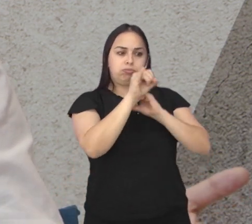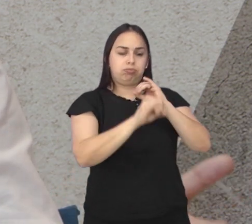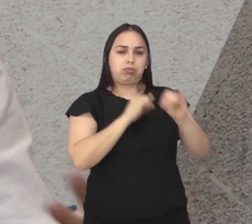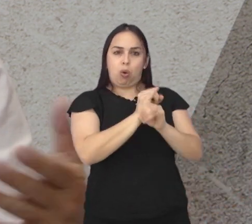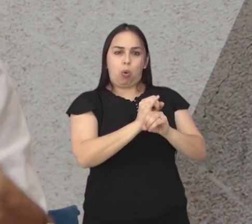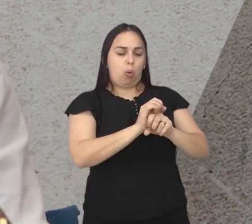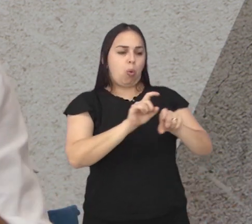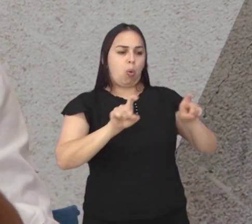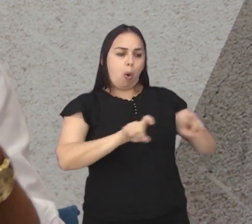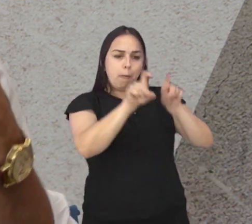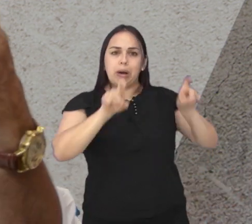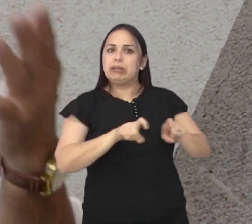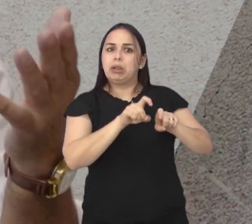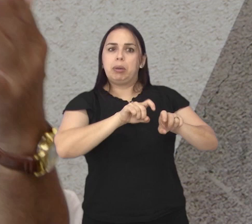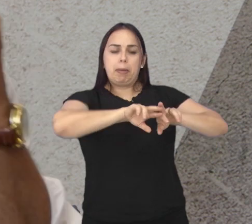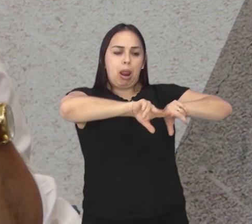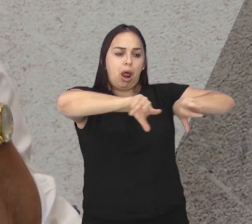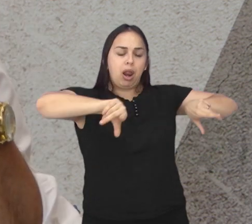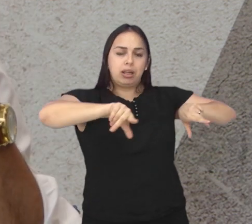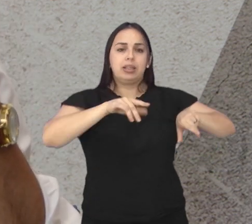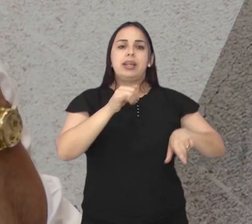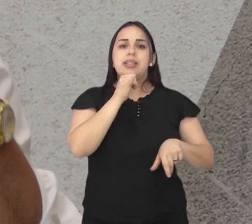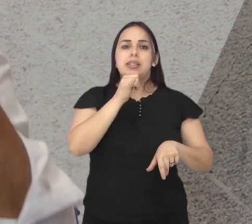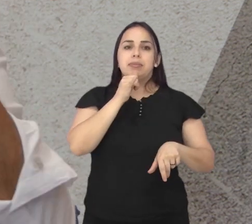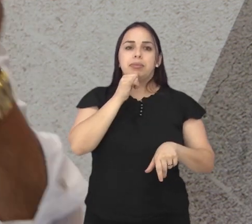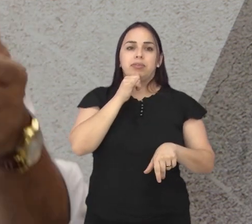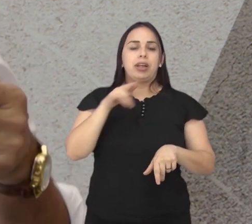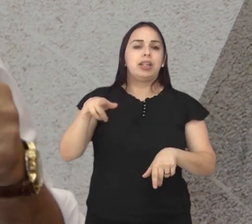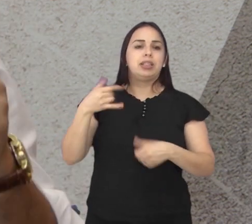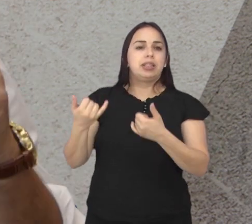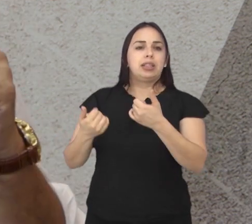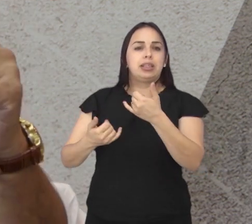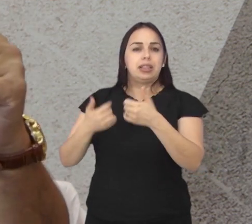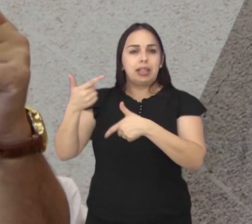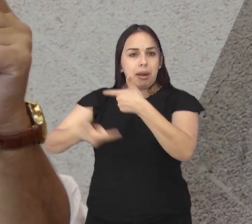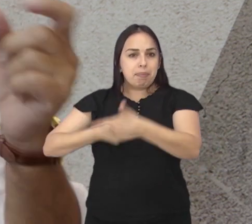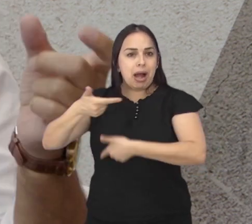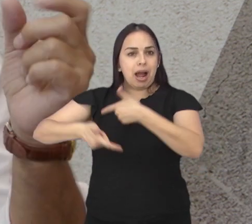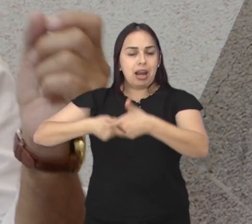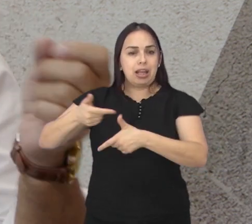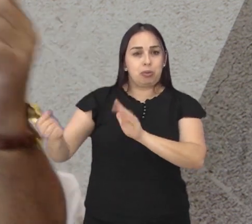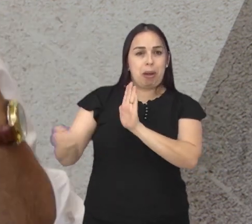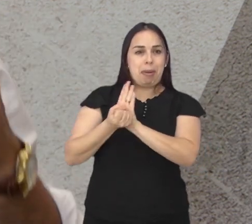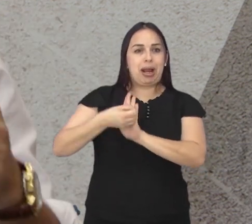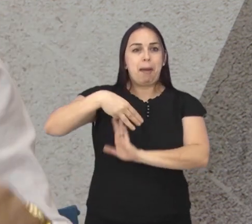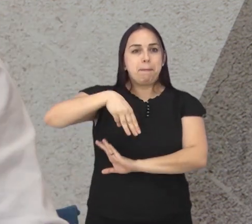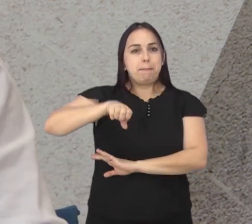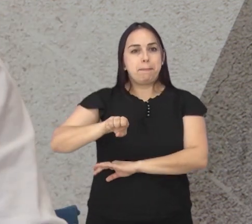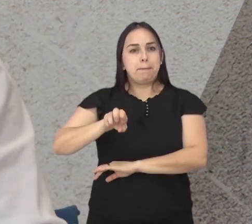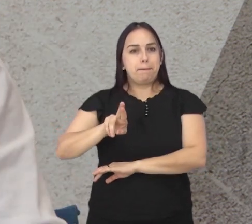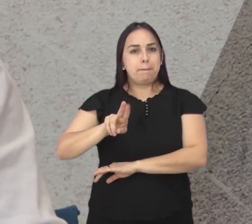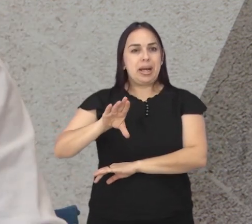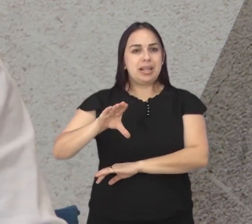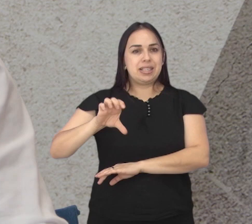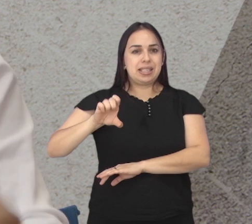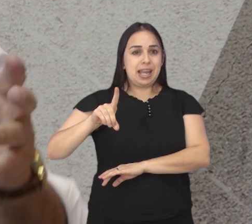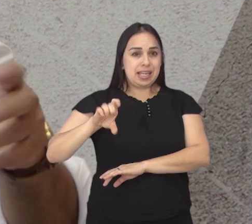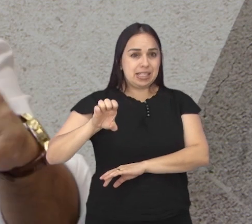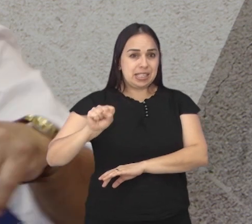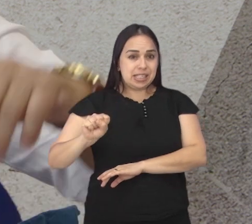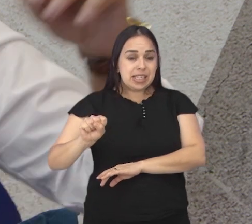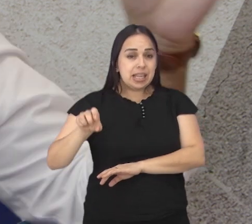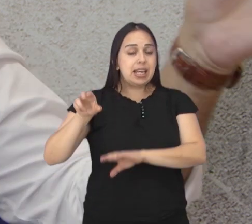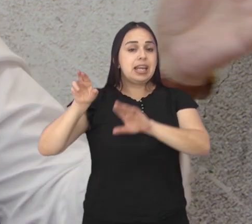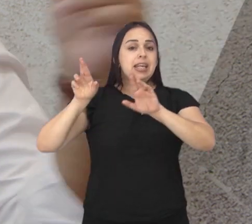para você ser mais específico, você por exemplo, vai trabalhar com uma Mercedes, você tem que ter um scanner da Mercedes. E ele